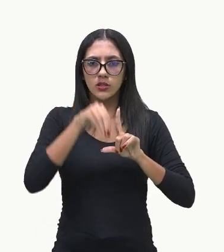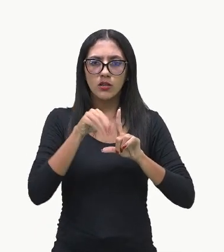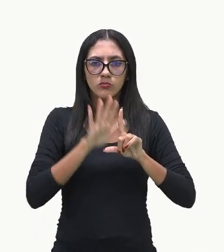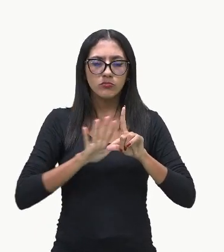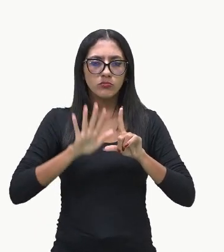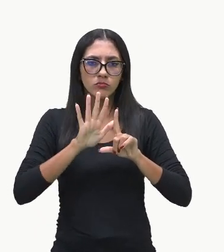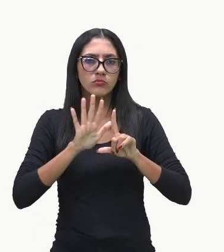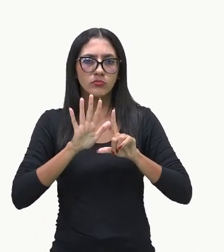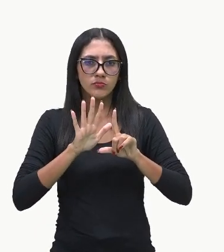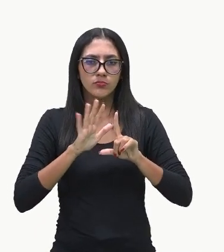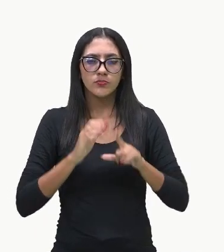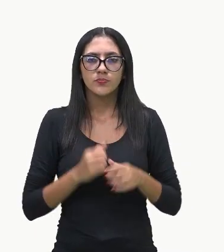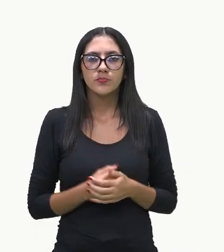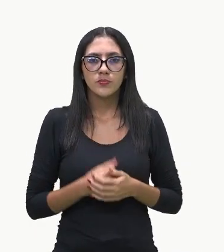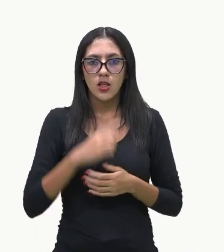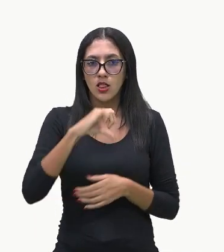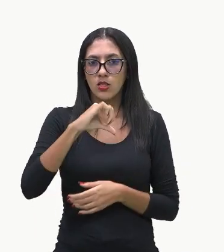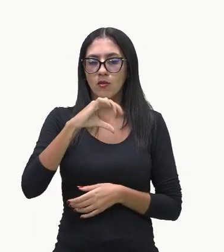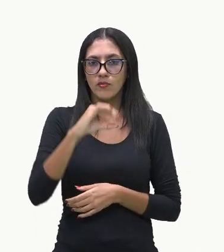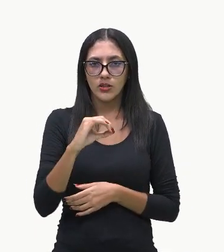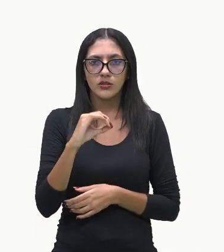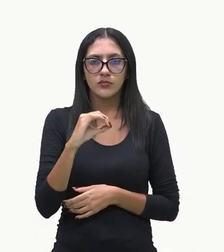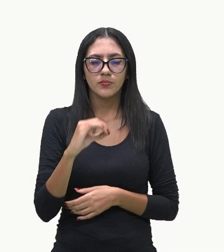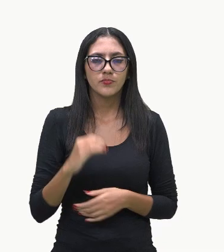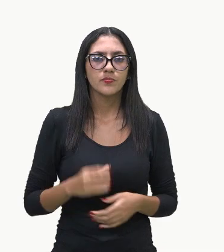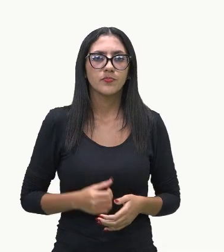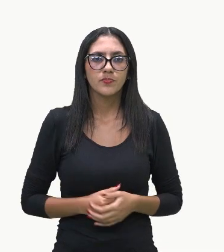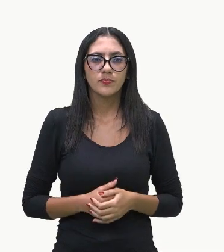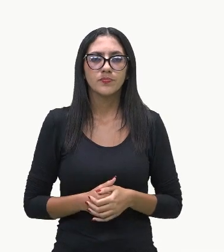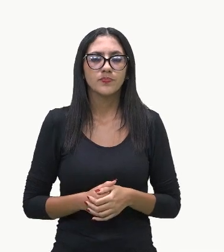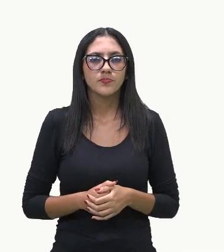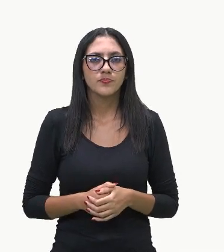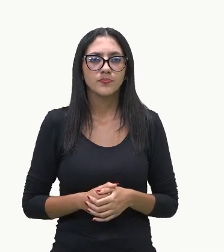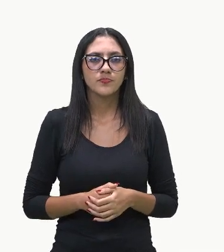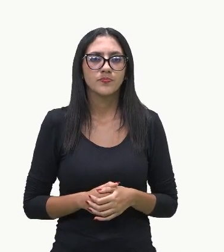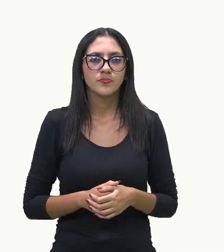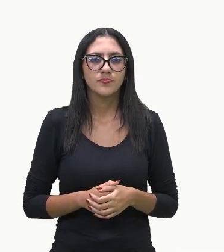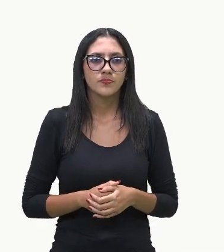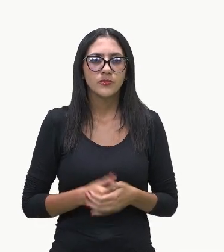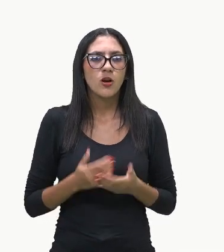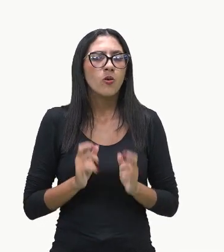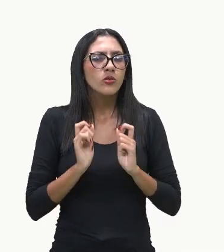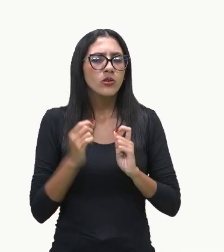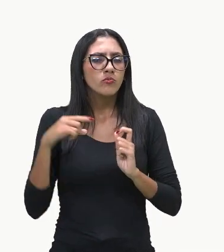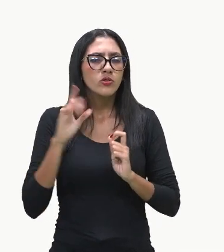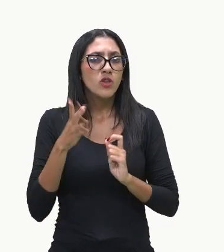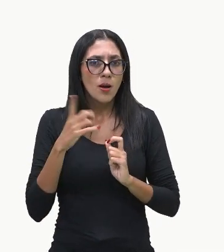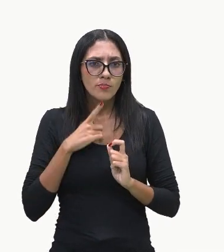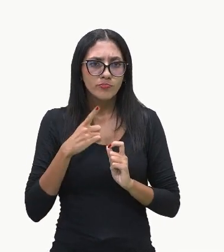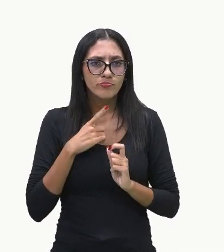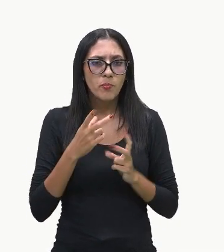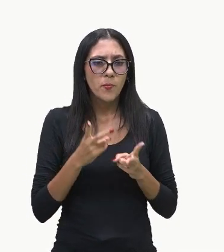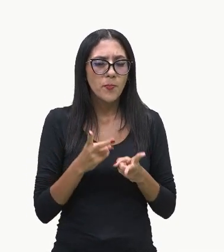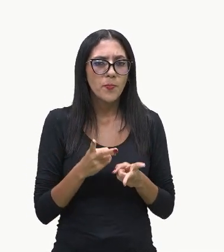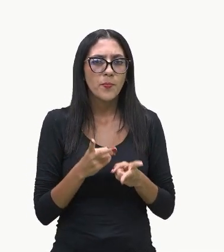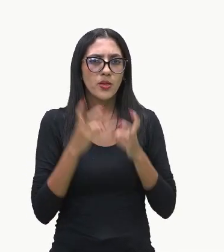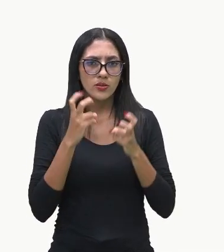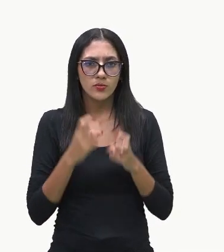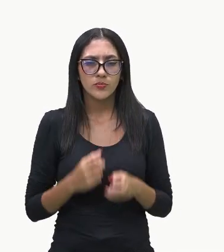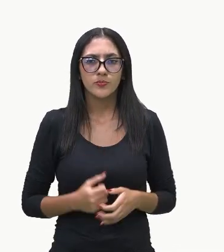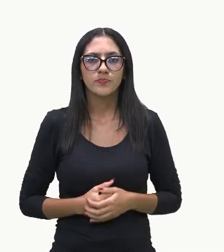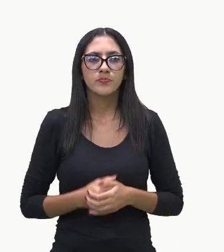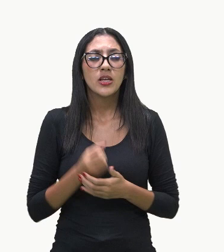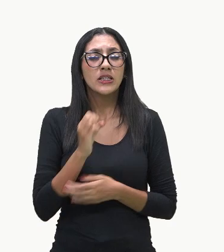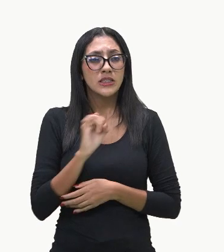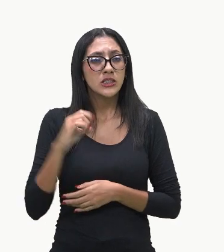um quadrado? 90 graus. Ok? Então, o que você já percebeu aí? Quando nós estamos trabalhando aí